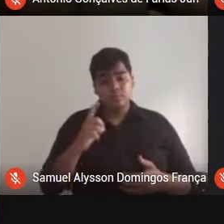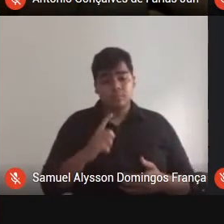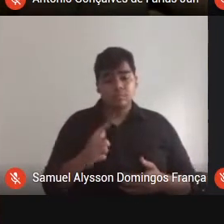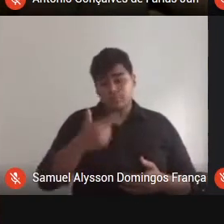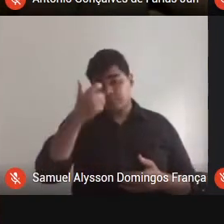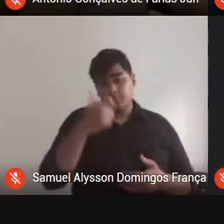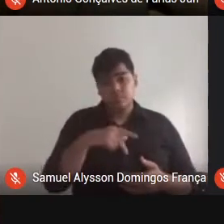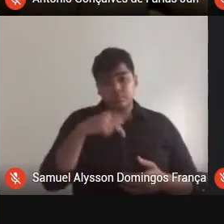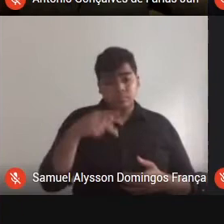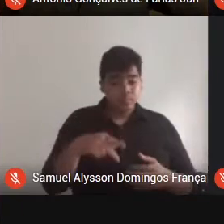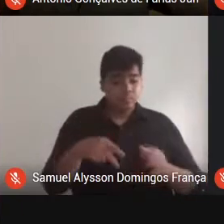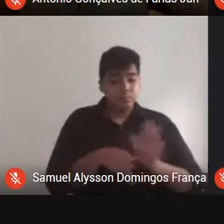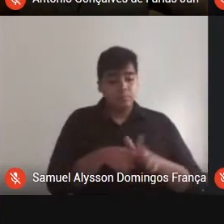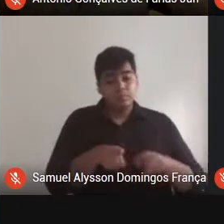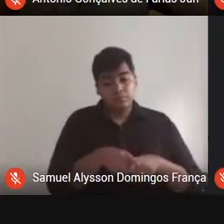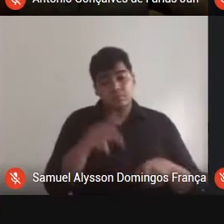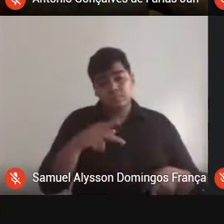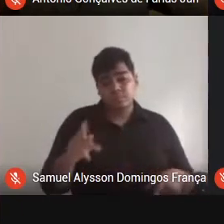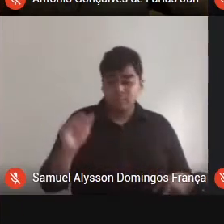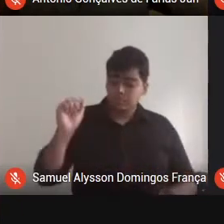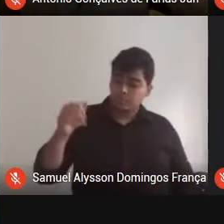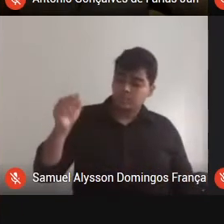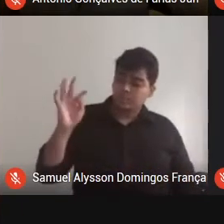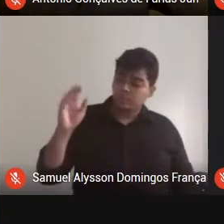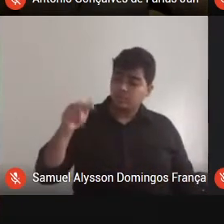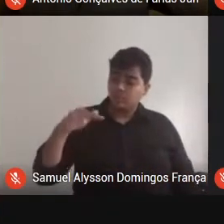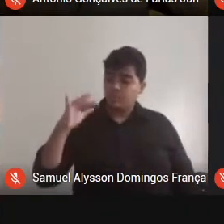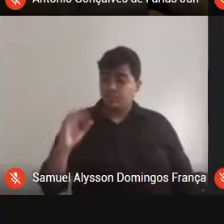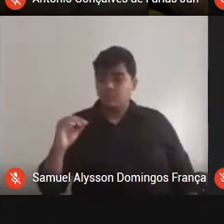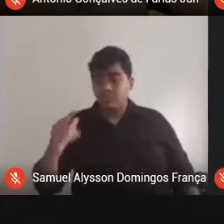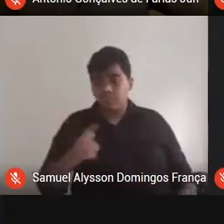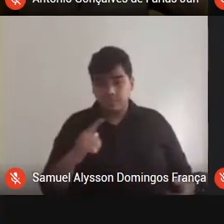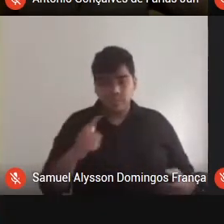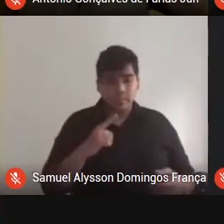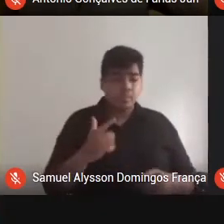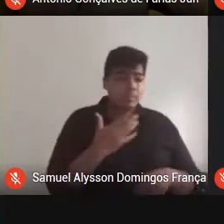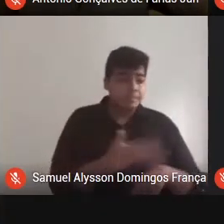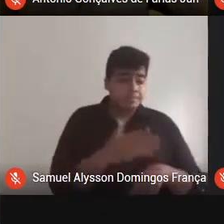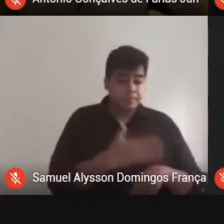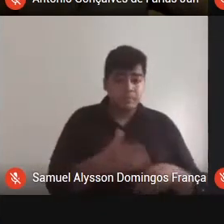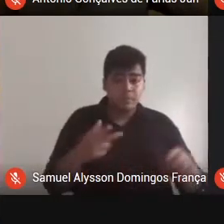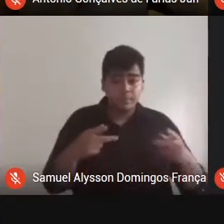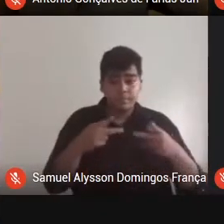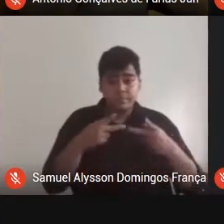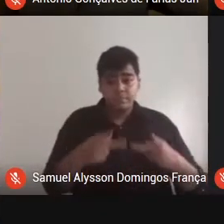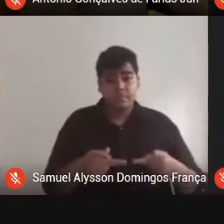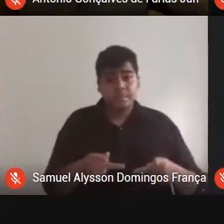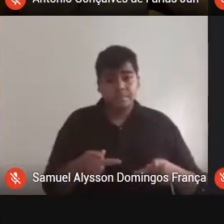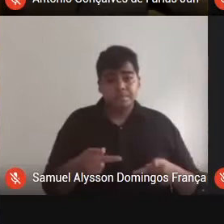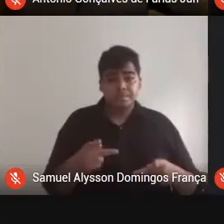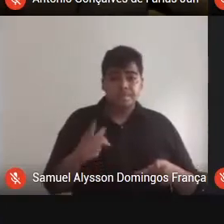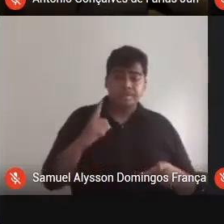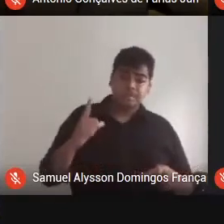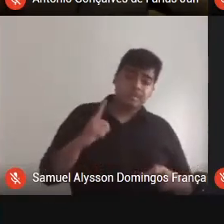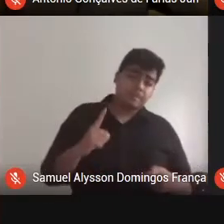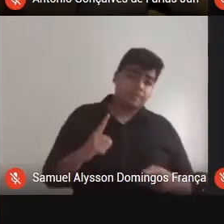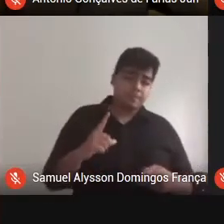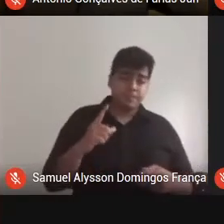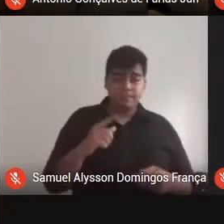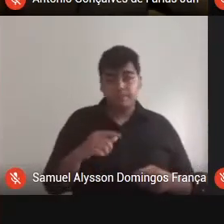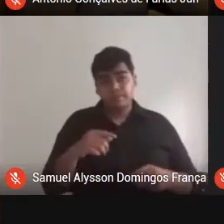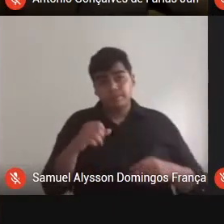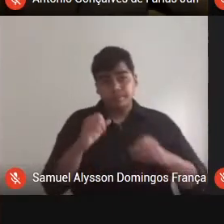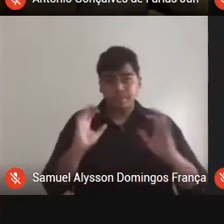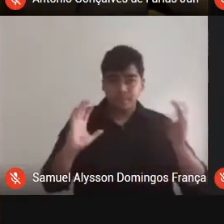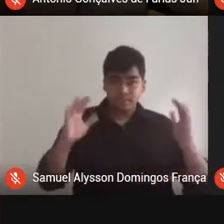Antônio também, e aí todo ano eu faço uma exposição desses projetos, lá normalmente é no evento científico, na